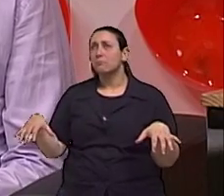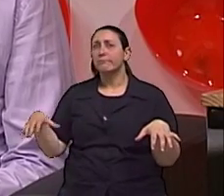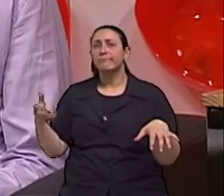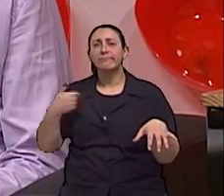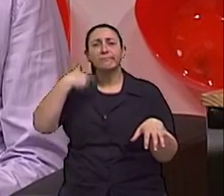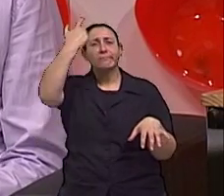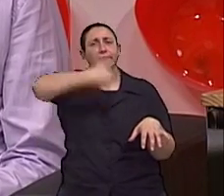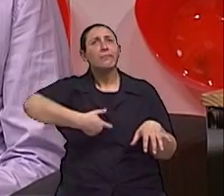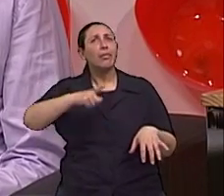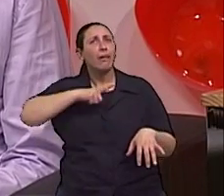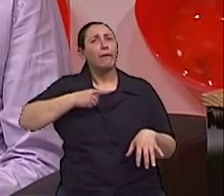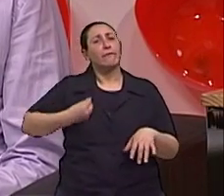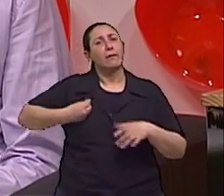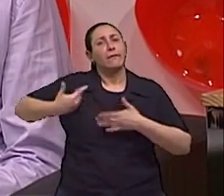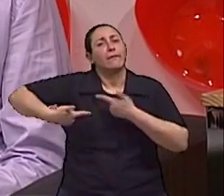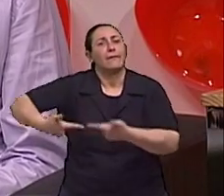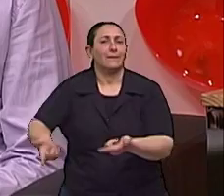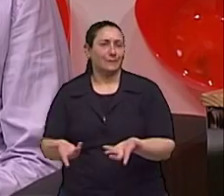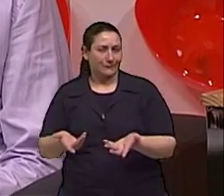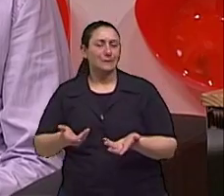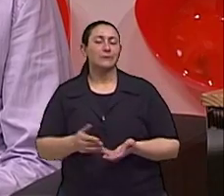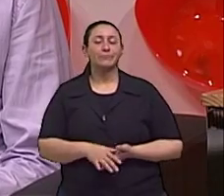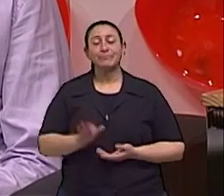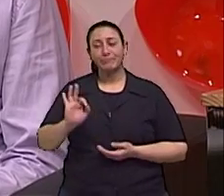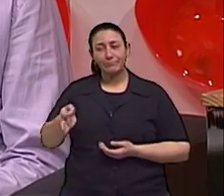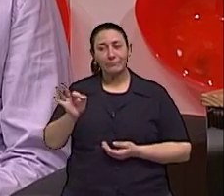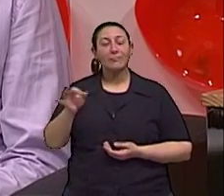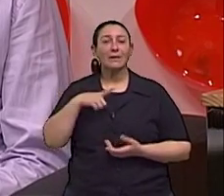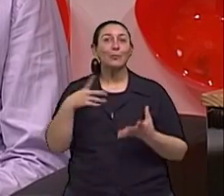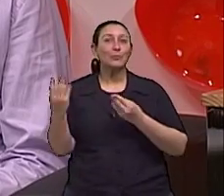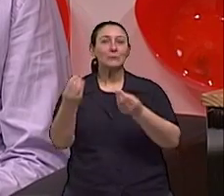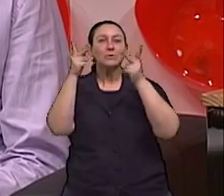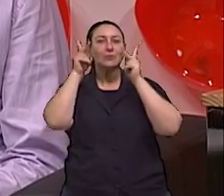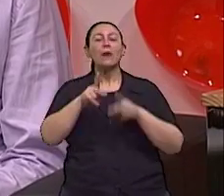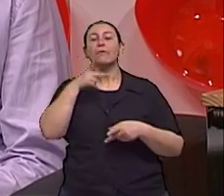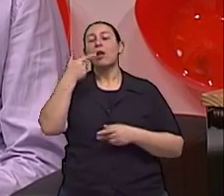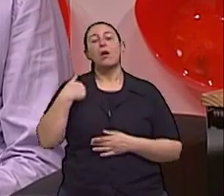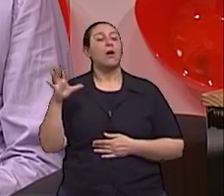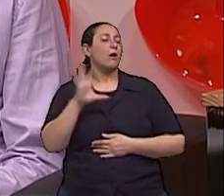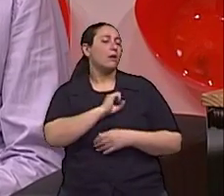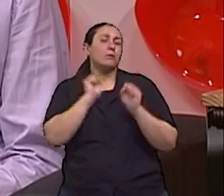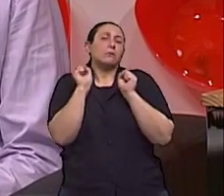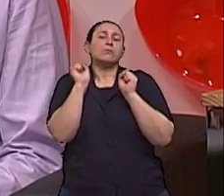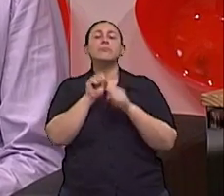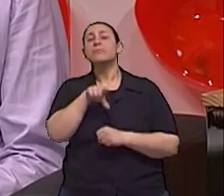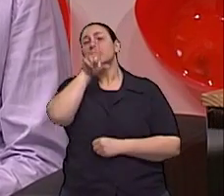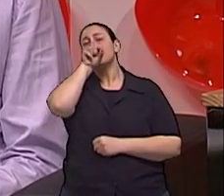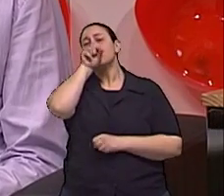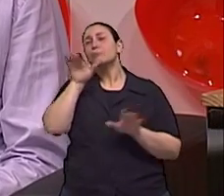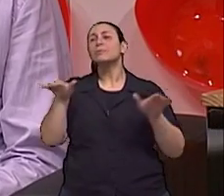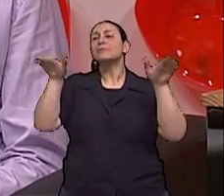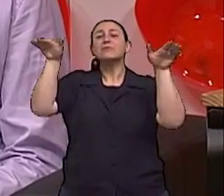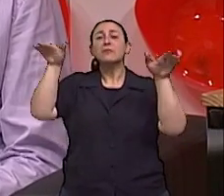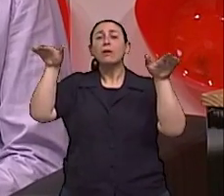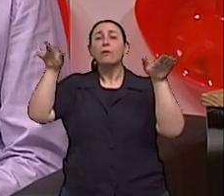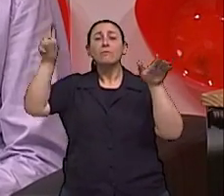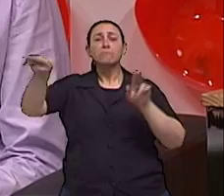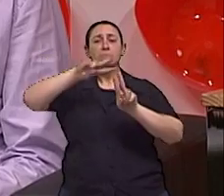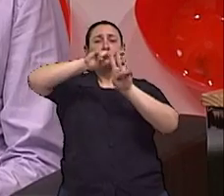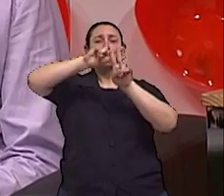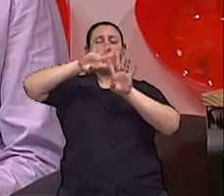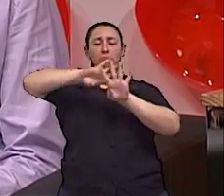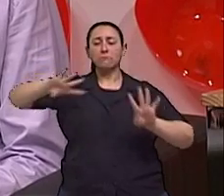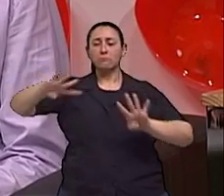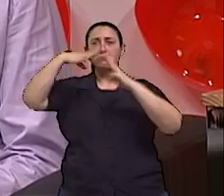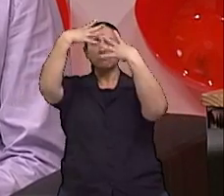costumo destacar, né? Tem pessoas que dizem que gostam muito de pássaros e colocam eles dentro da gaiola. Ou seja, uma possessividade excessiva. Isto não é